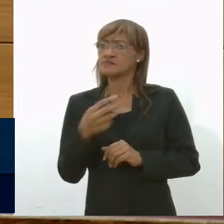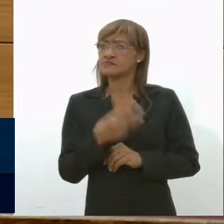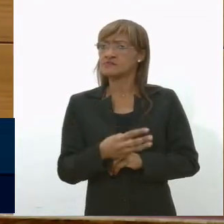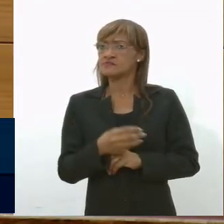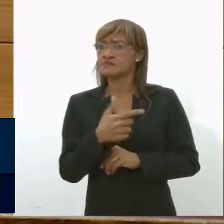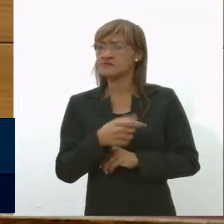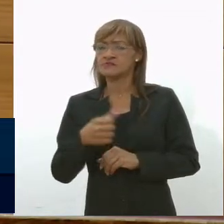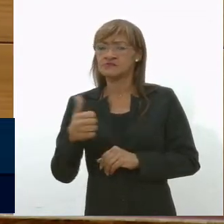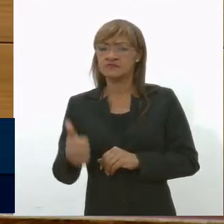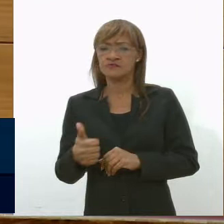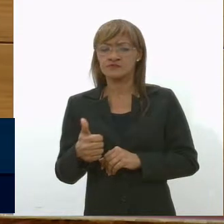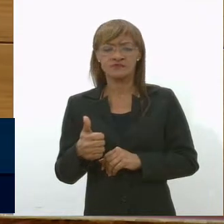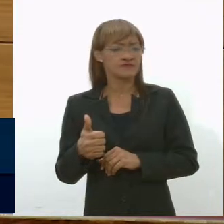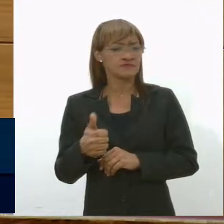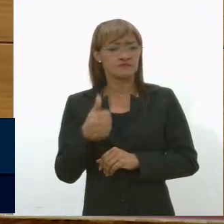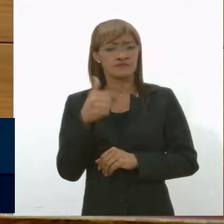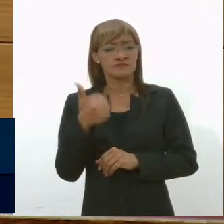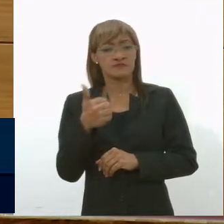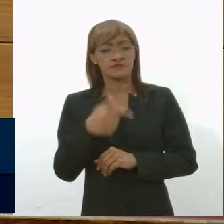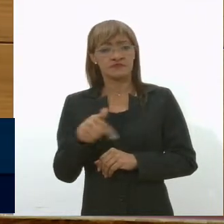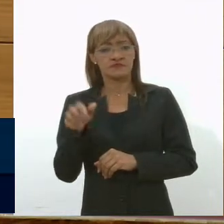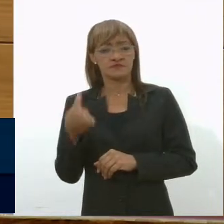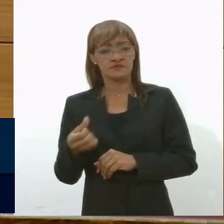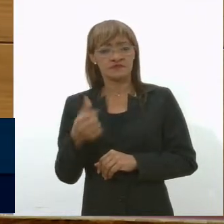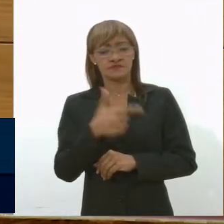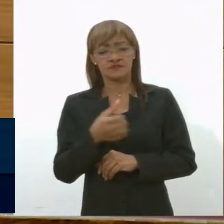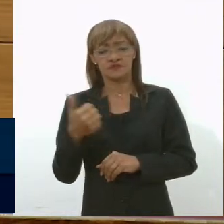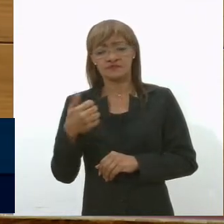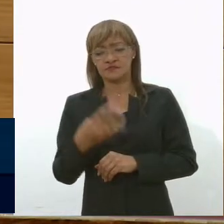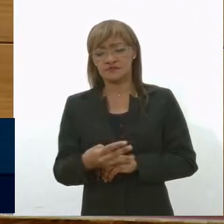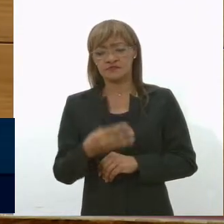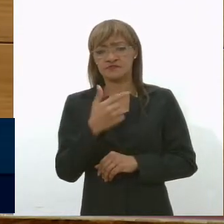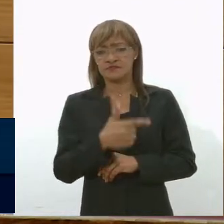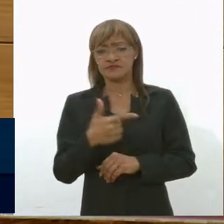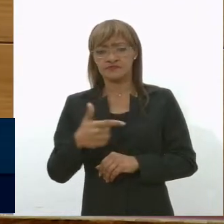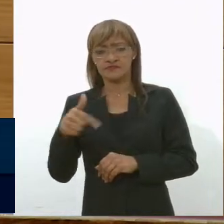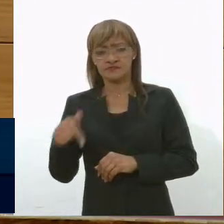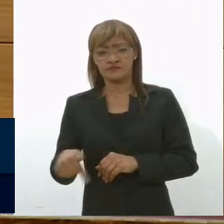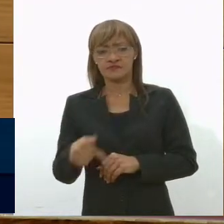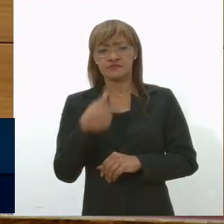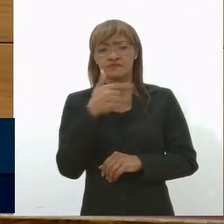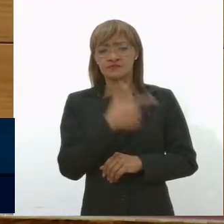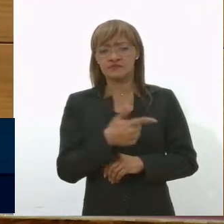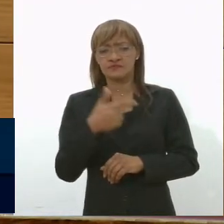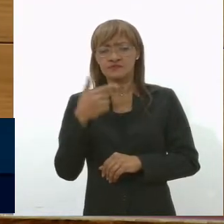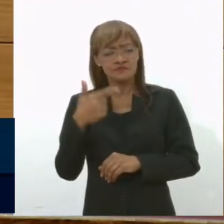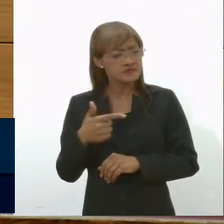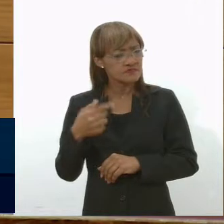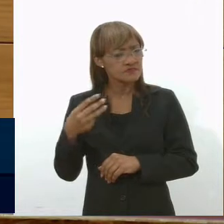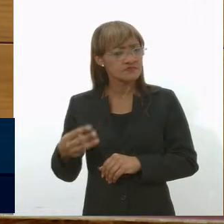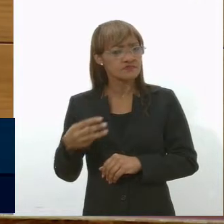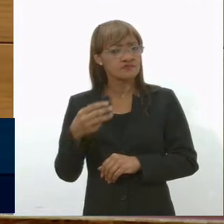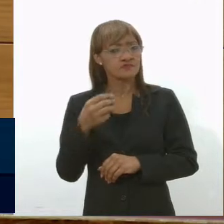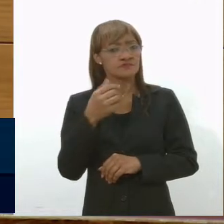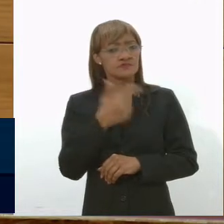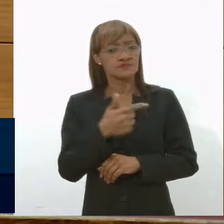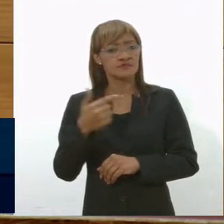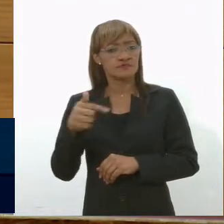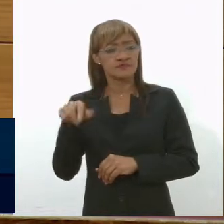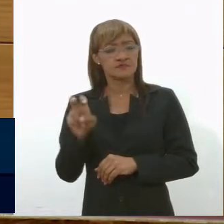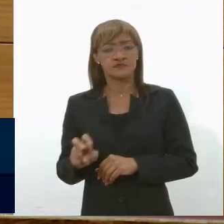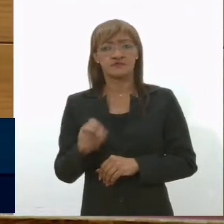155, 176, 209, 214, 227, 233, 236, 275,